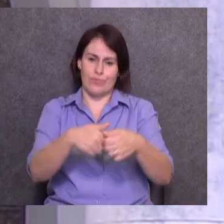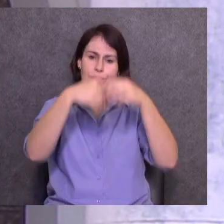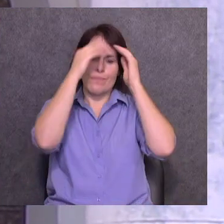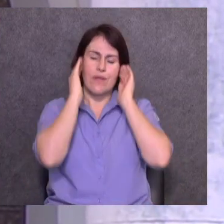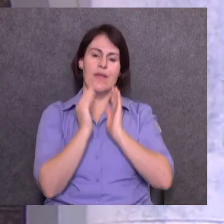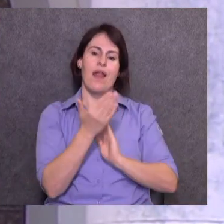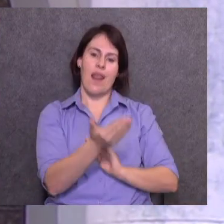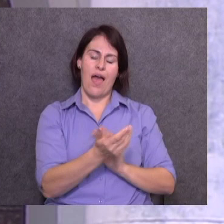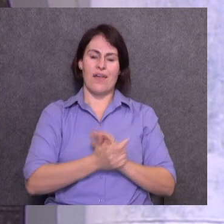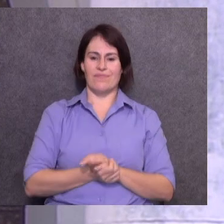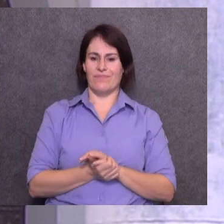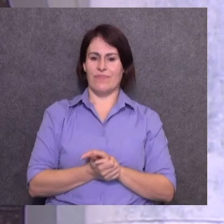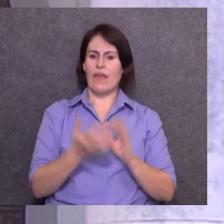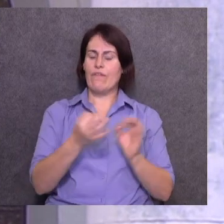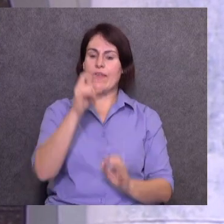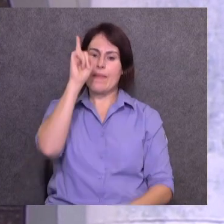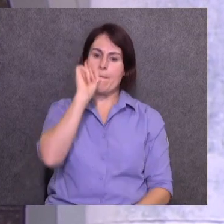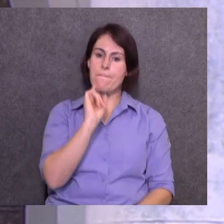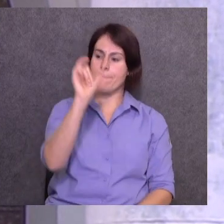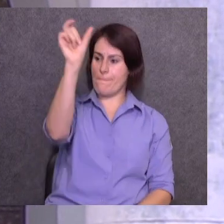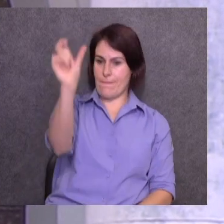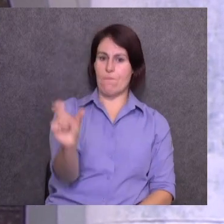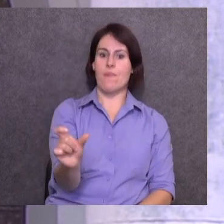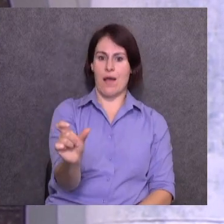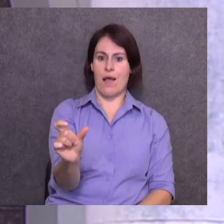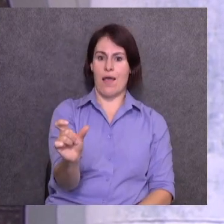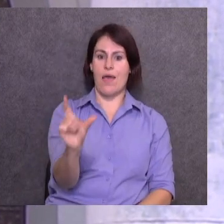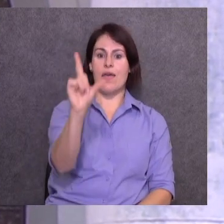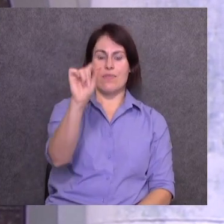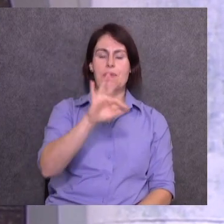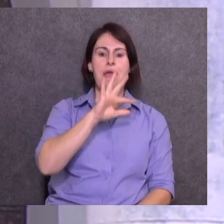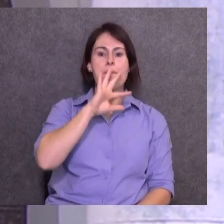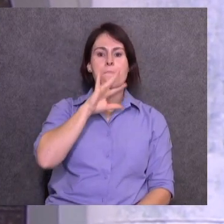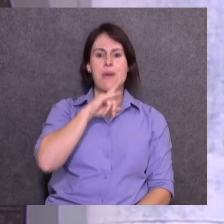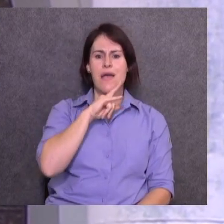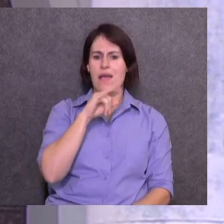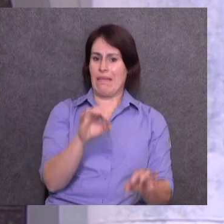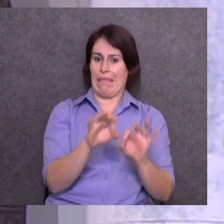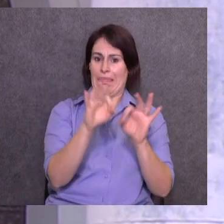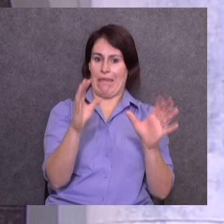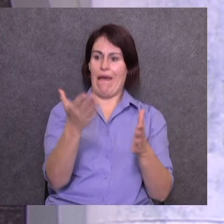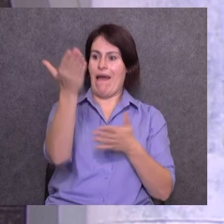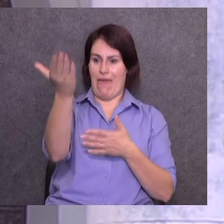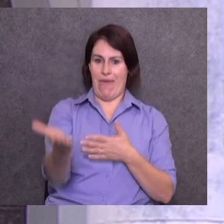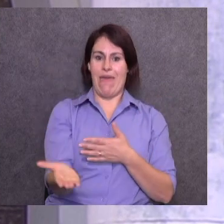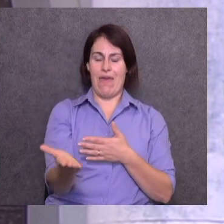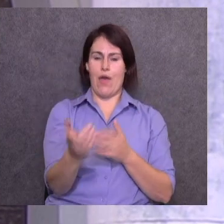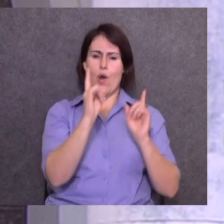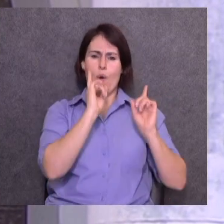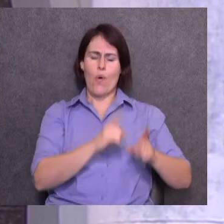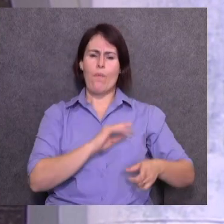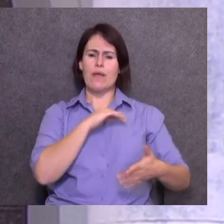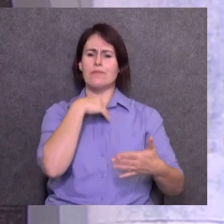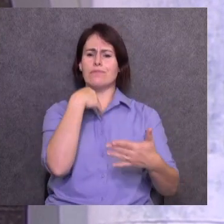Esta presença feminina e materna de Maria, a que se junta desde a missão de